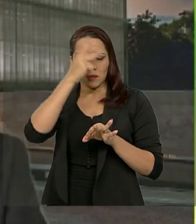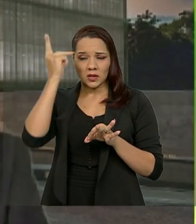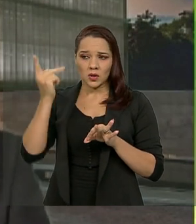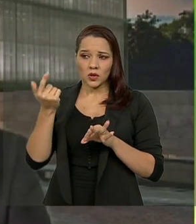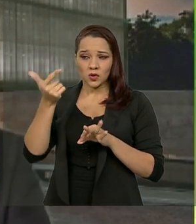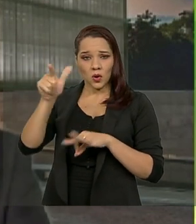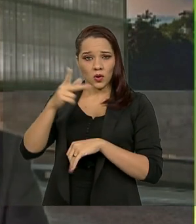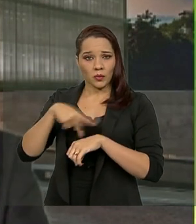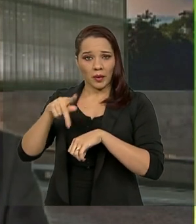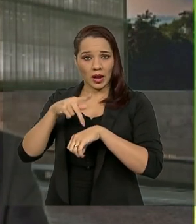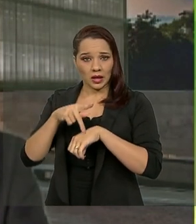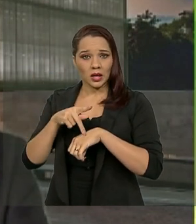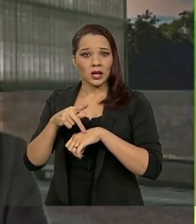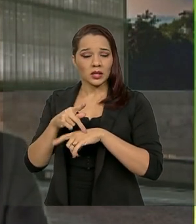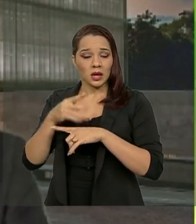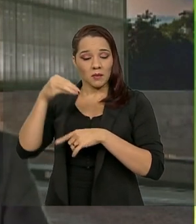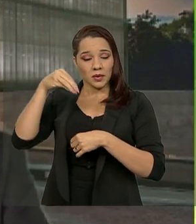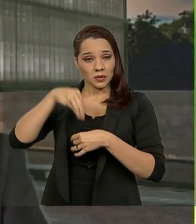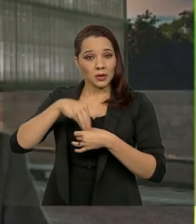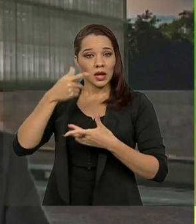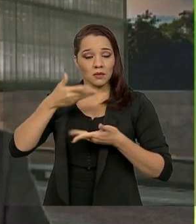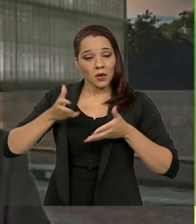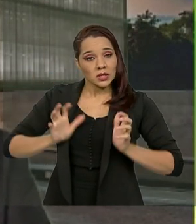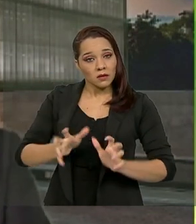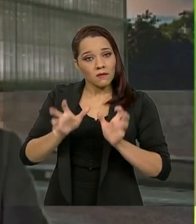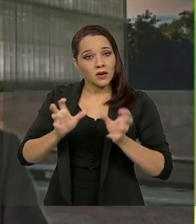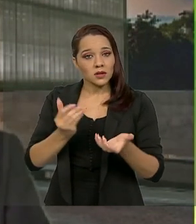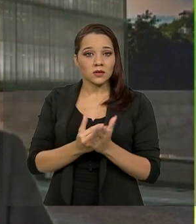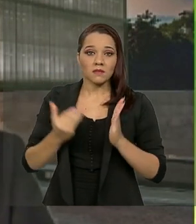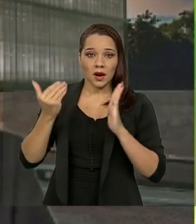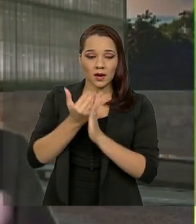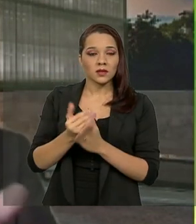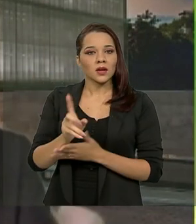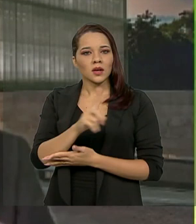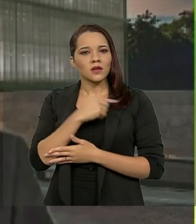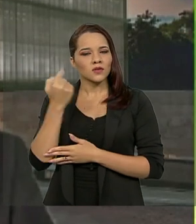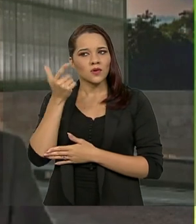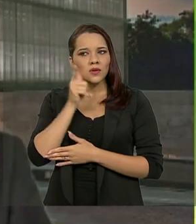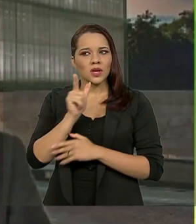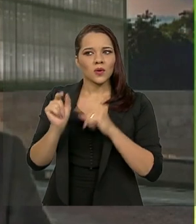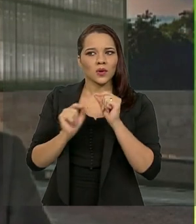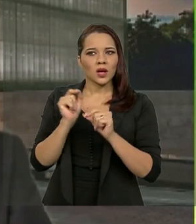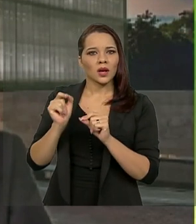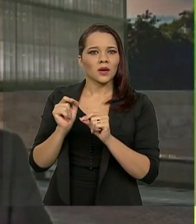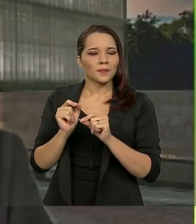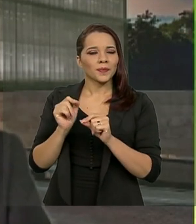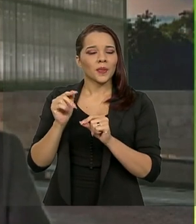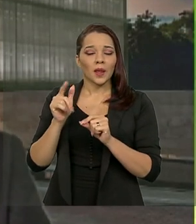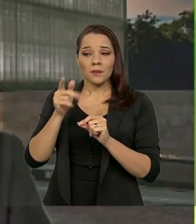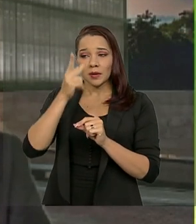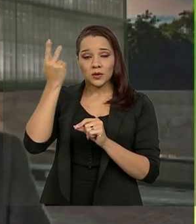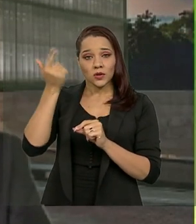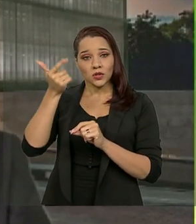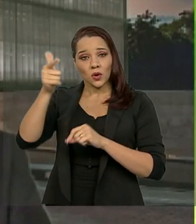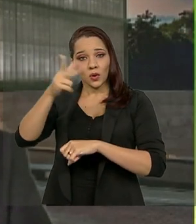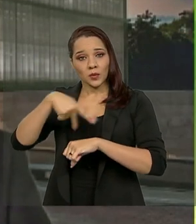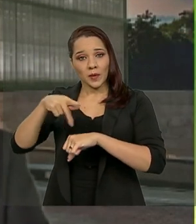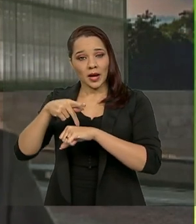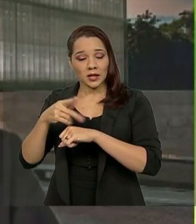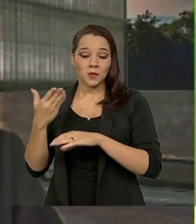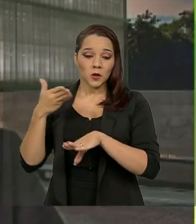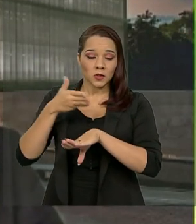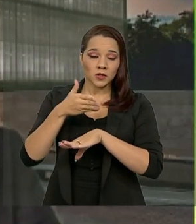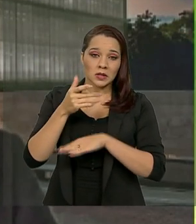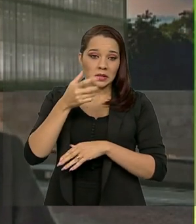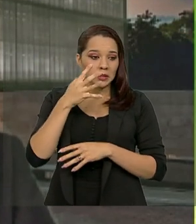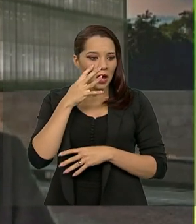interno possa investir mais, que a gente possa atrair um investidor externo. Com